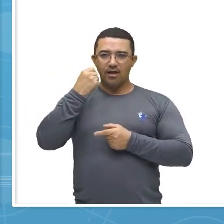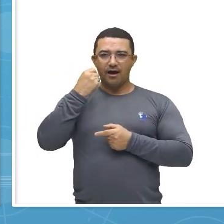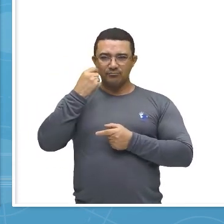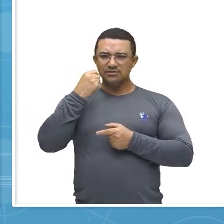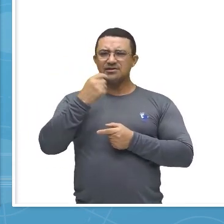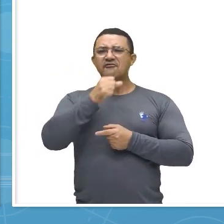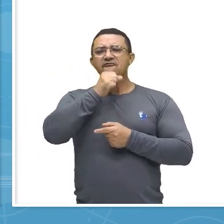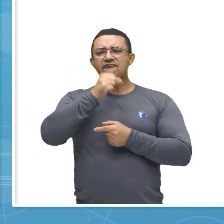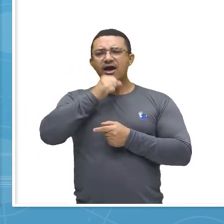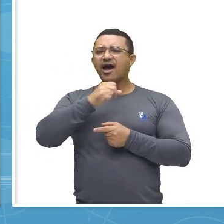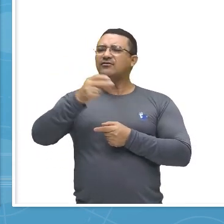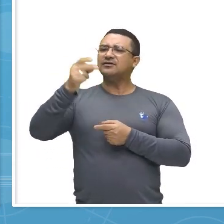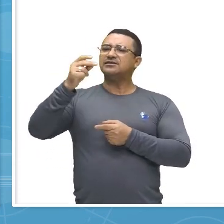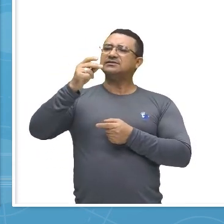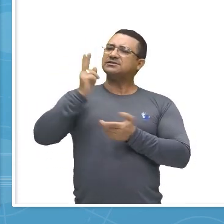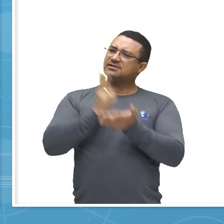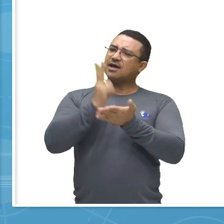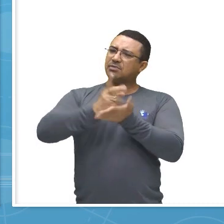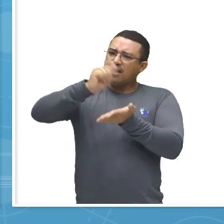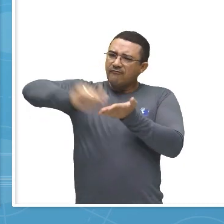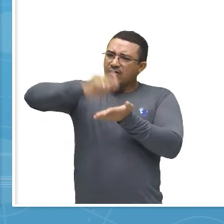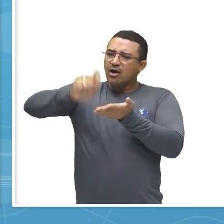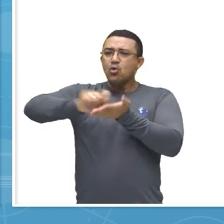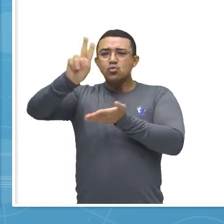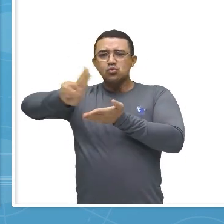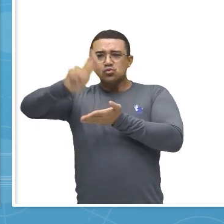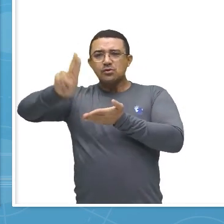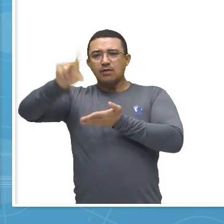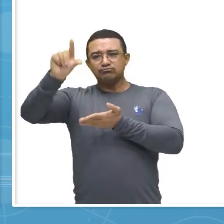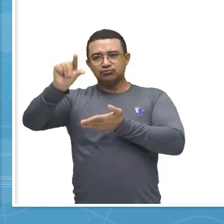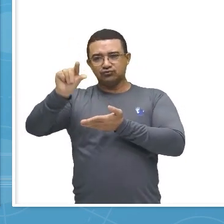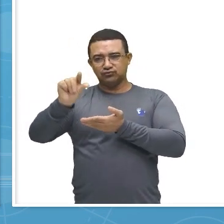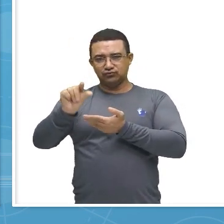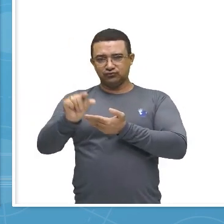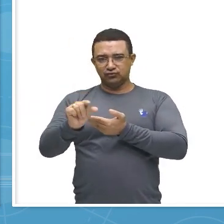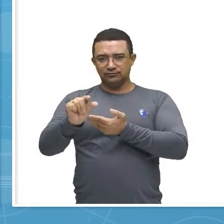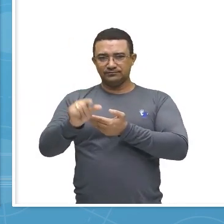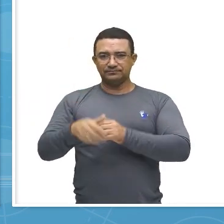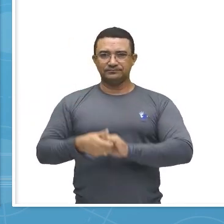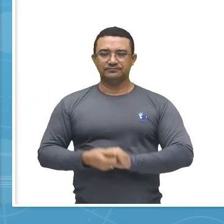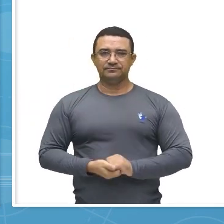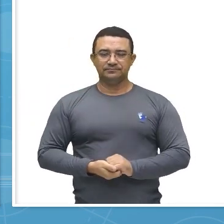gasto de tanto escrever. Muito bem.